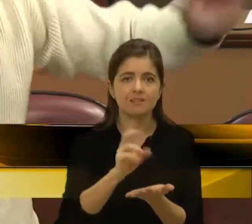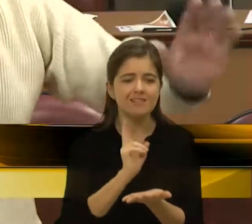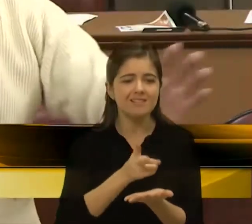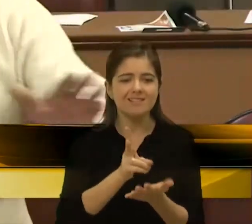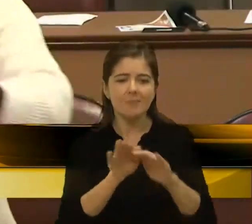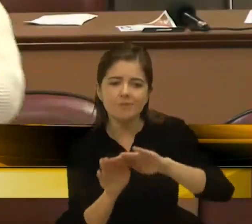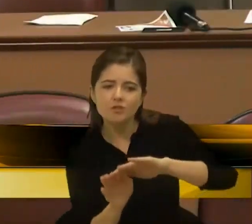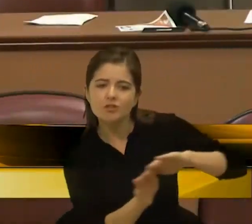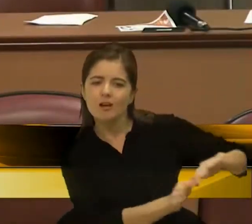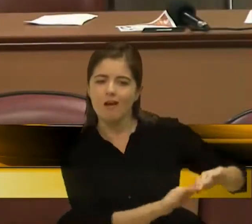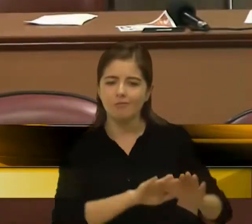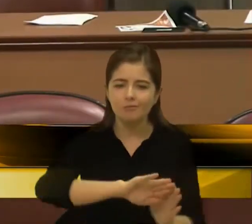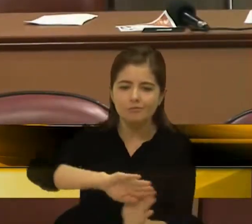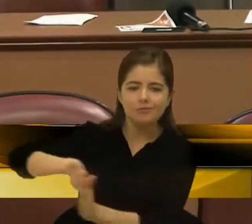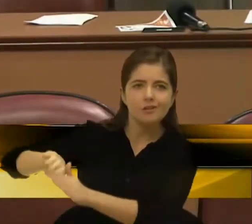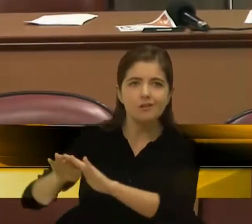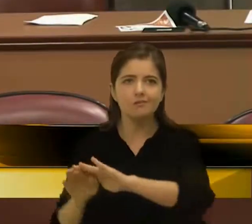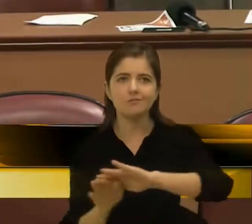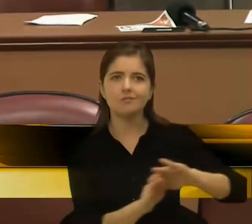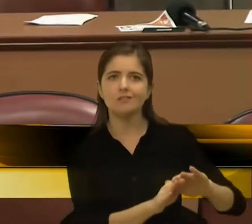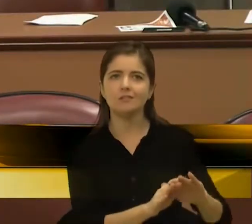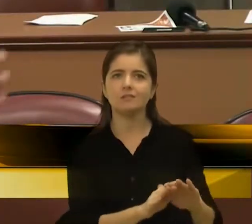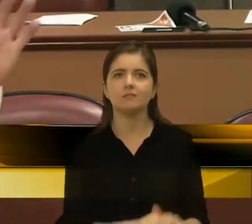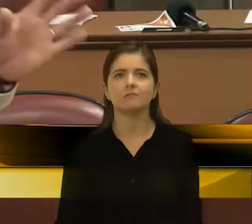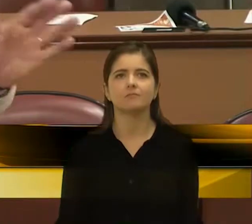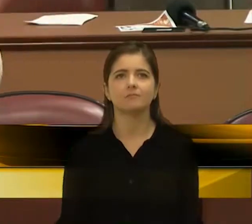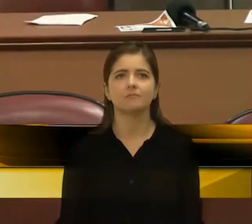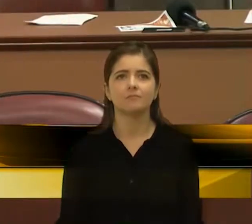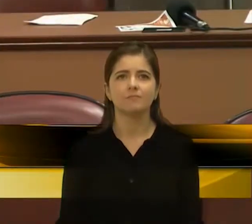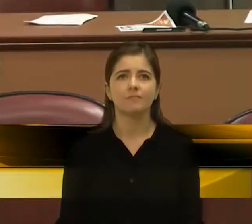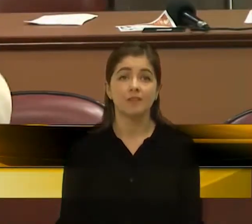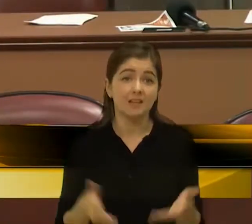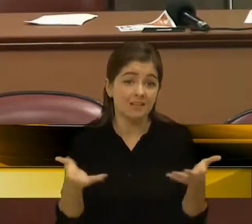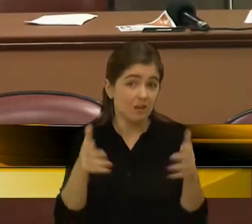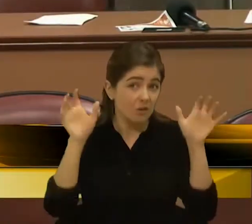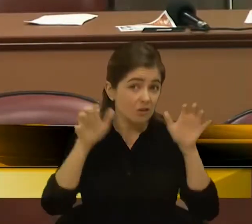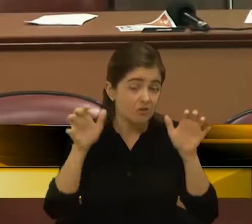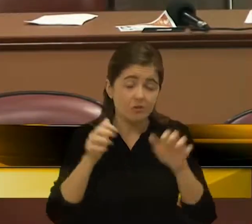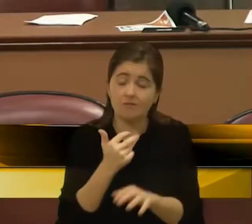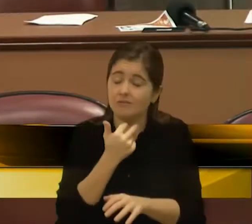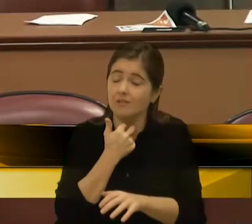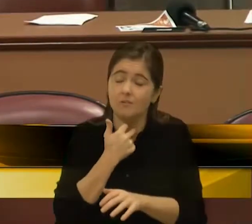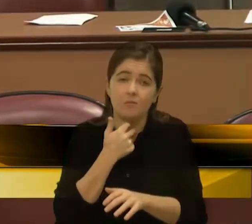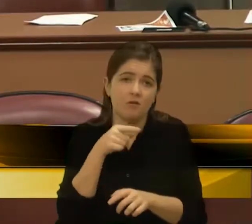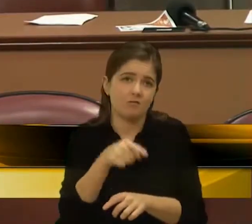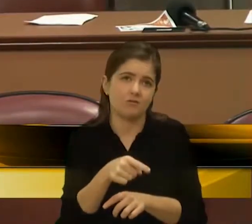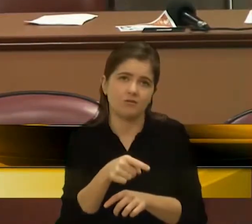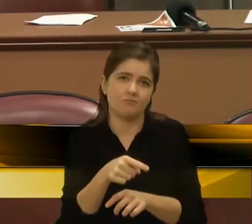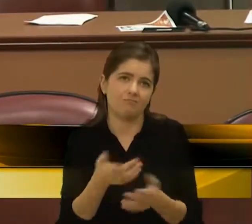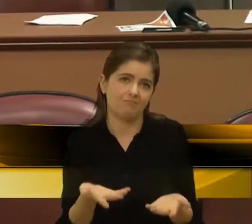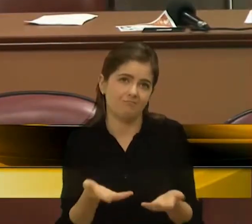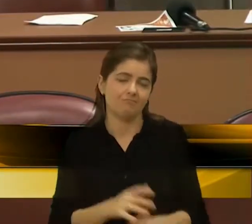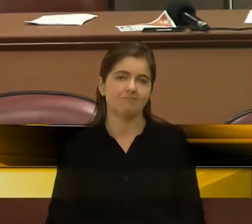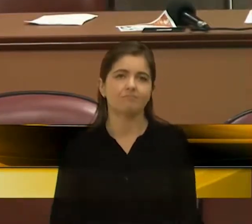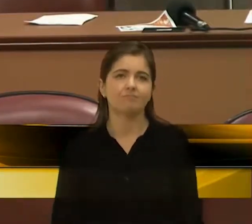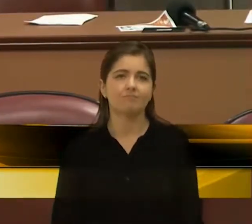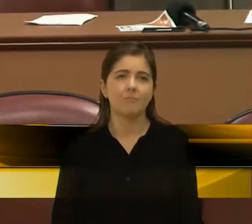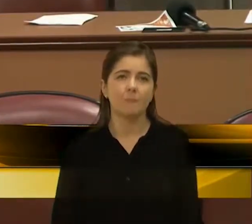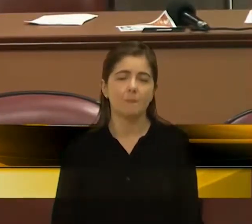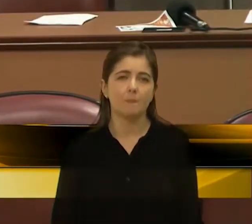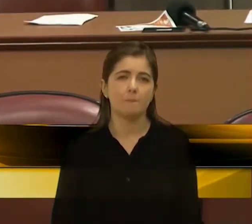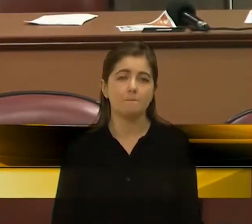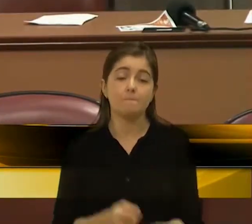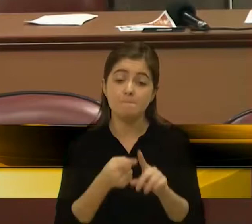para depois vamos alcançar um copo de água. Agora chove, agora não dá para o mar de estrada. Só que o